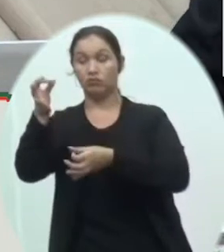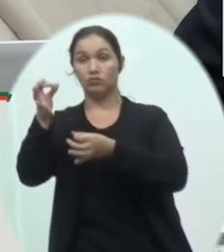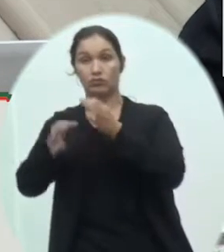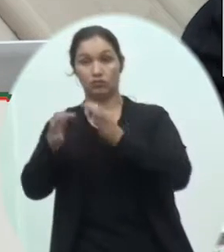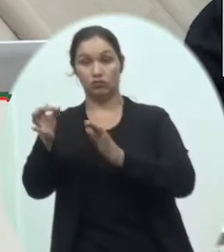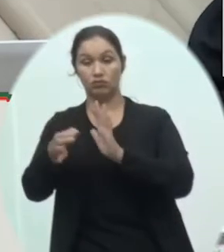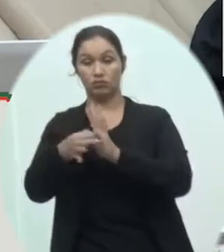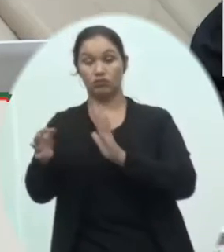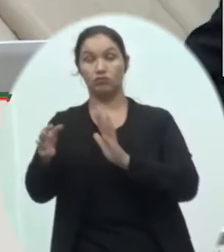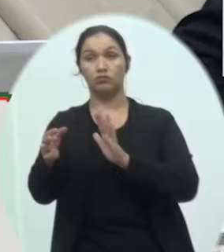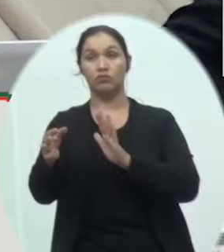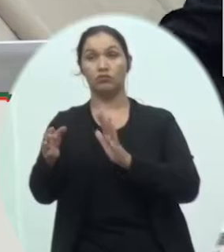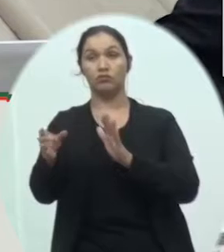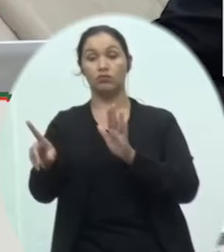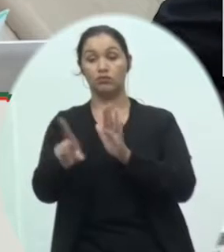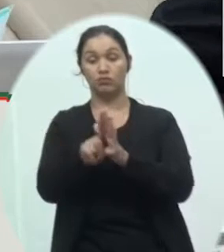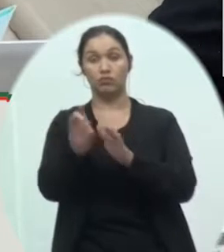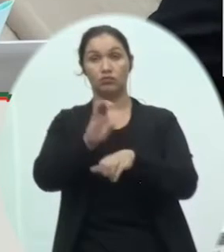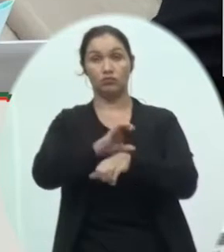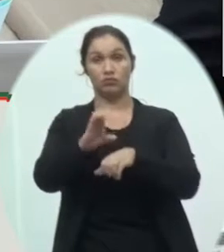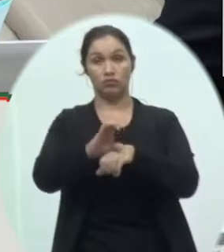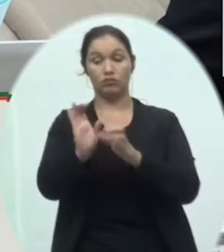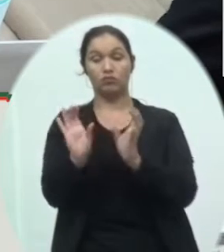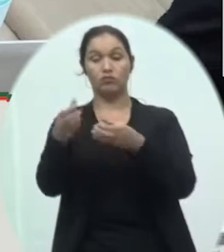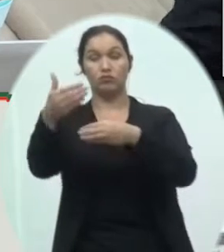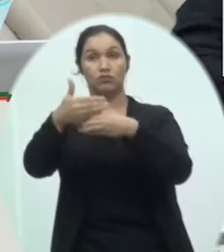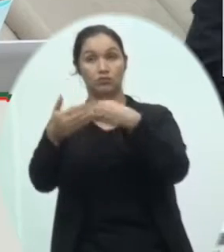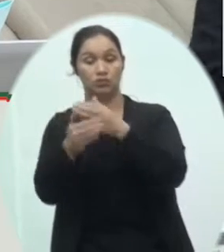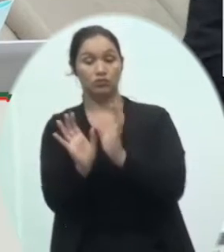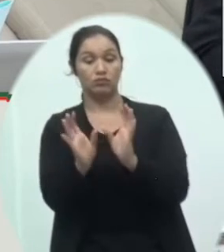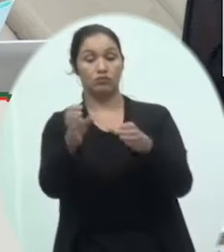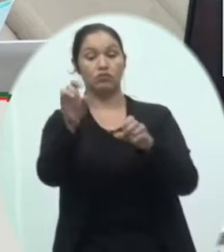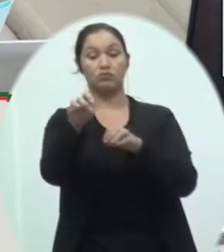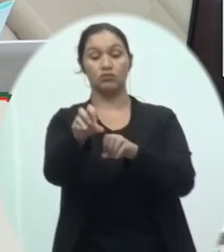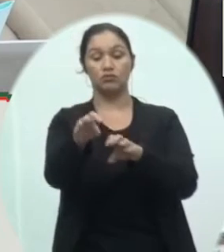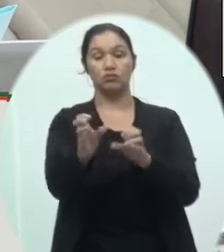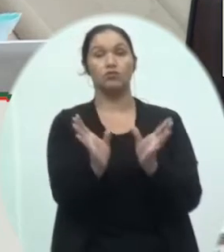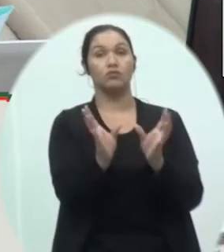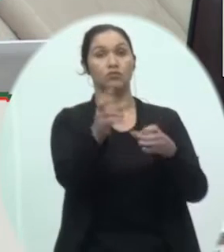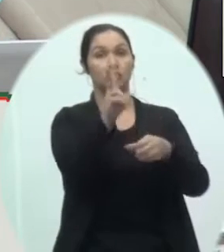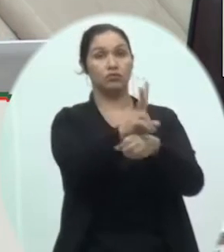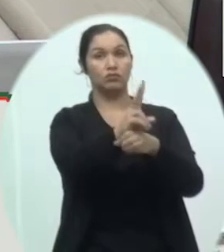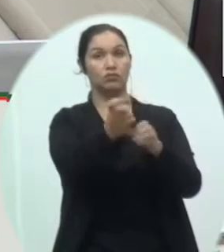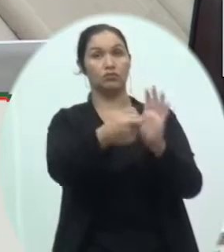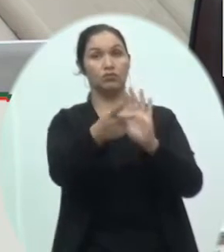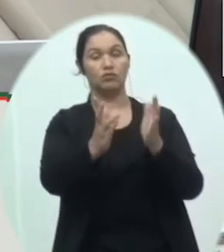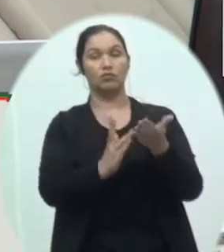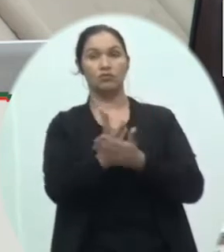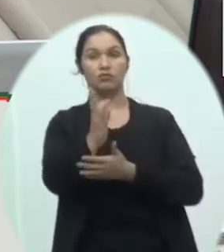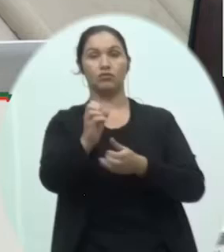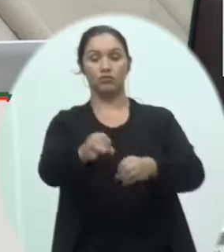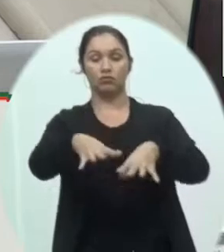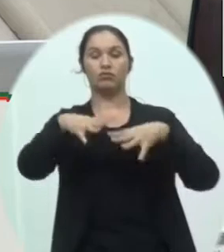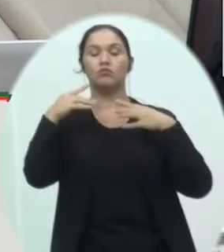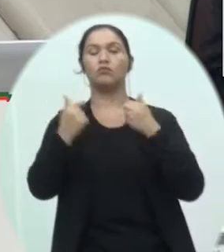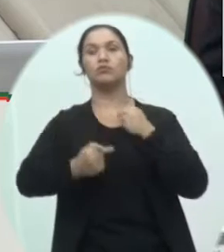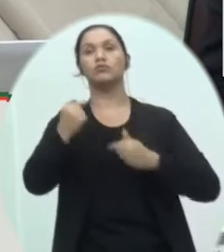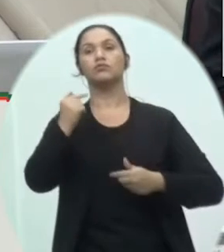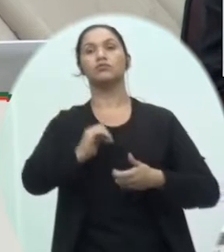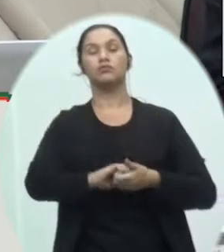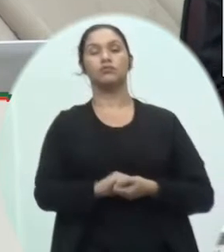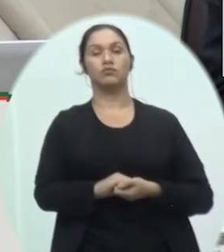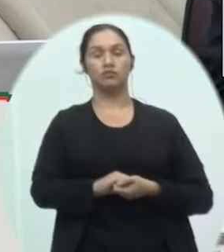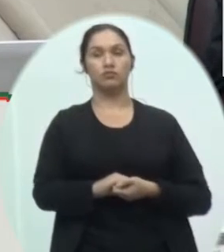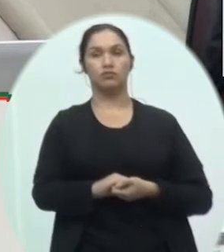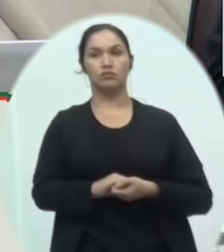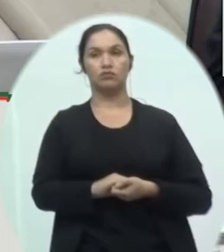Redação opinou pela legalidade e constitucionalidade. As Comissões de Obras, de Educação e de Fiscalização opinaram pela aprovação, encaminhando